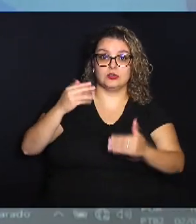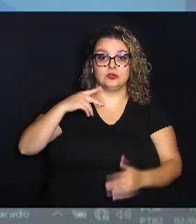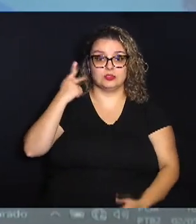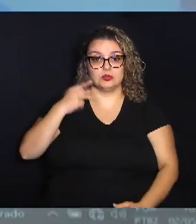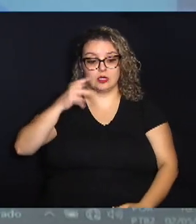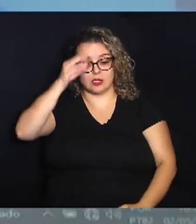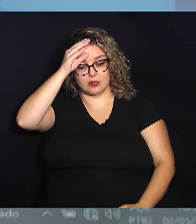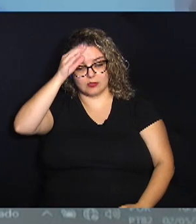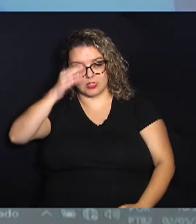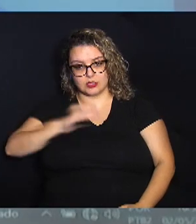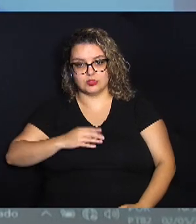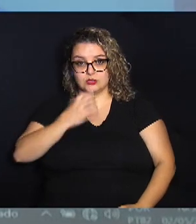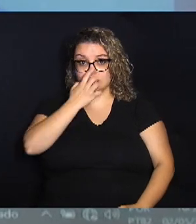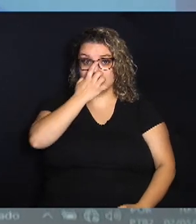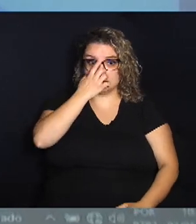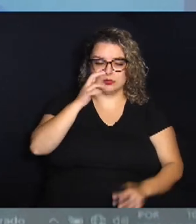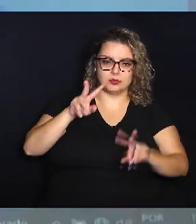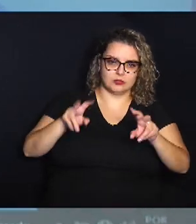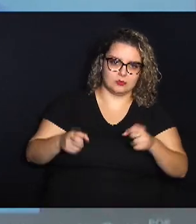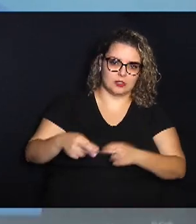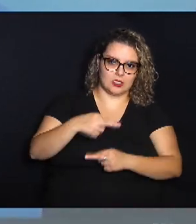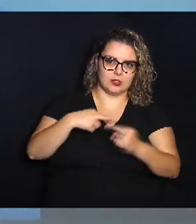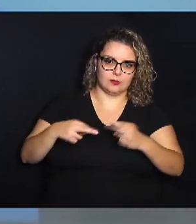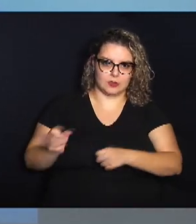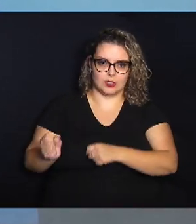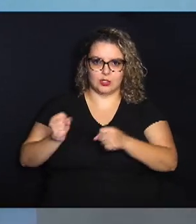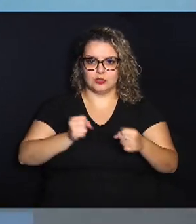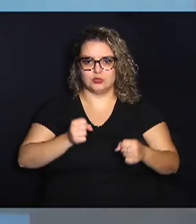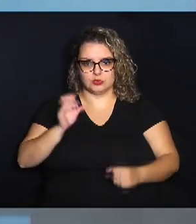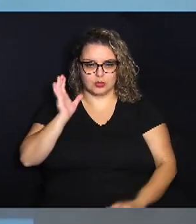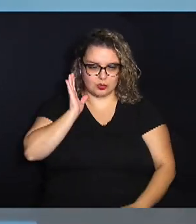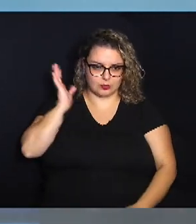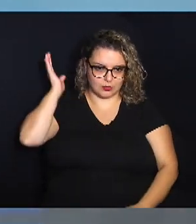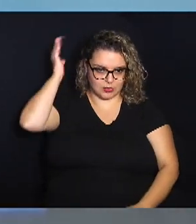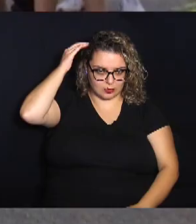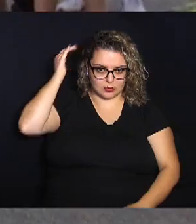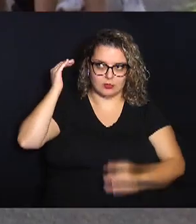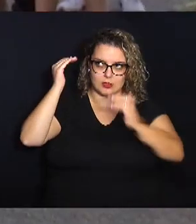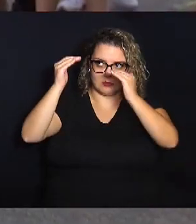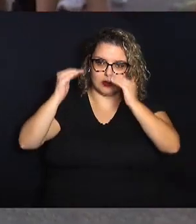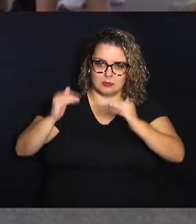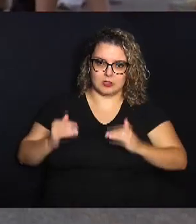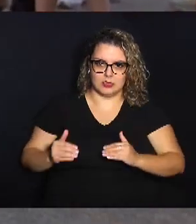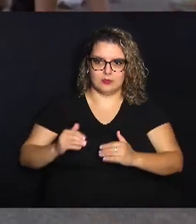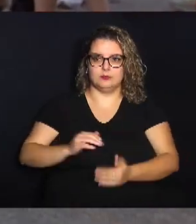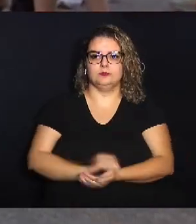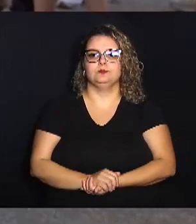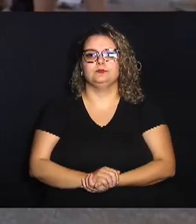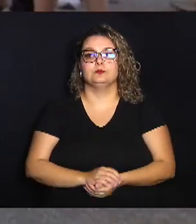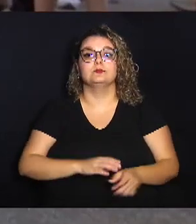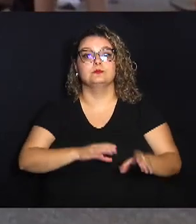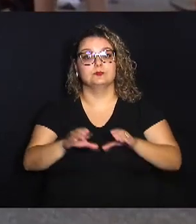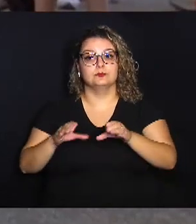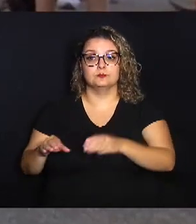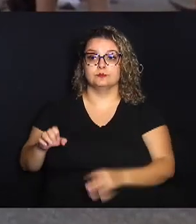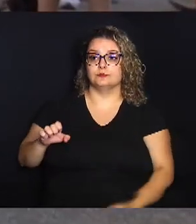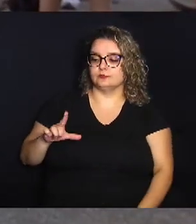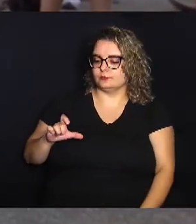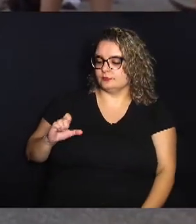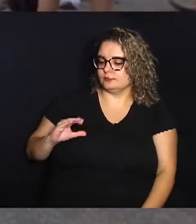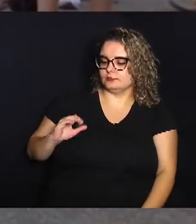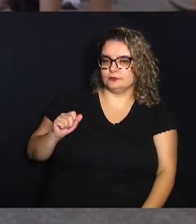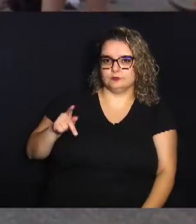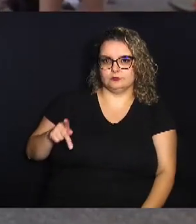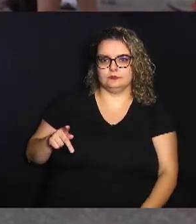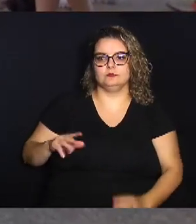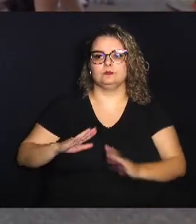e assuntos relacionados aos poderes da República nas diferentes esferas. Coordenado pela Elecamp, a Escola